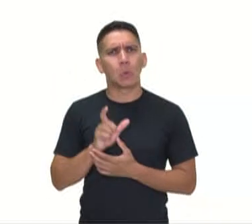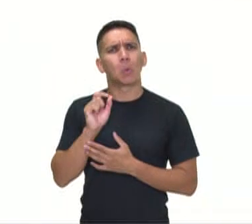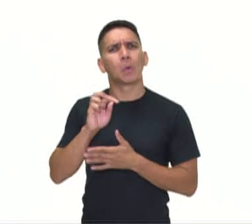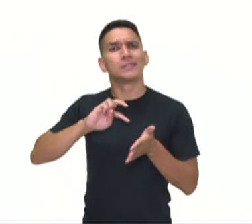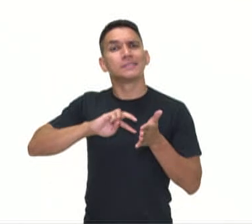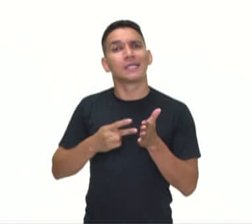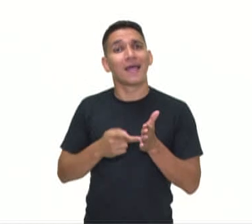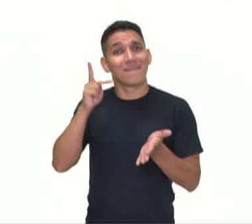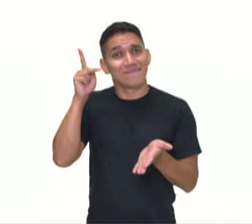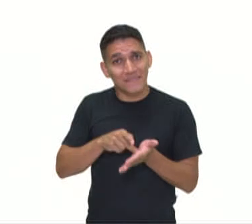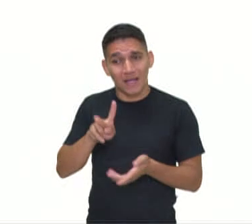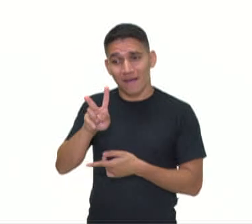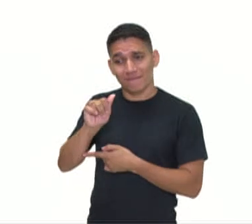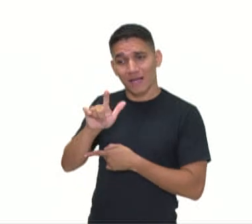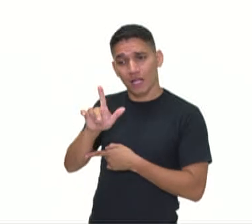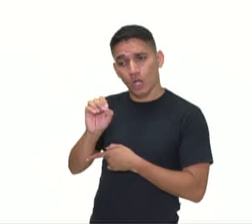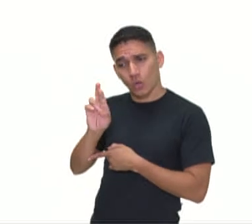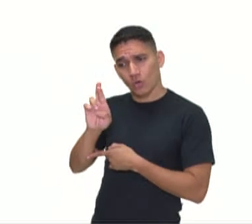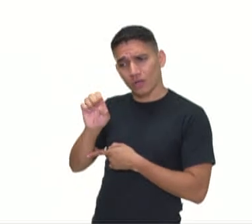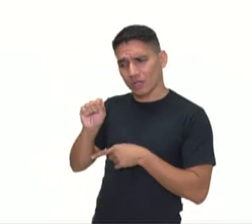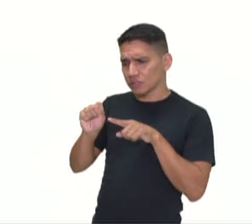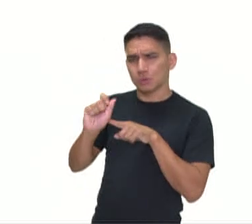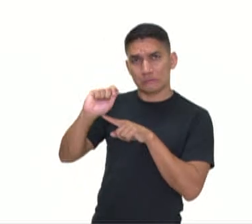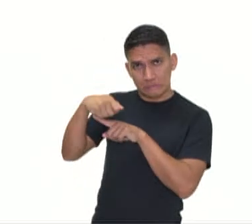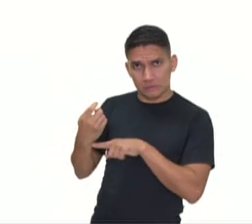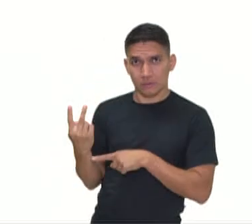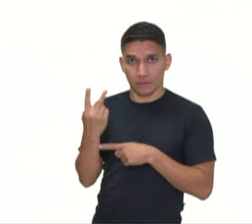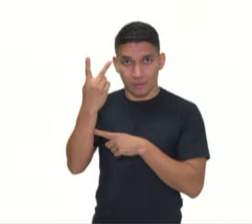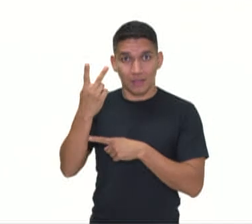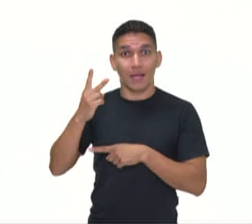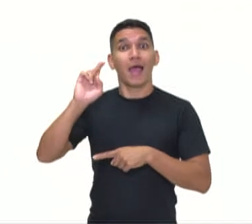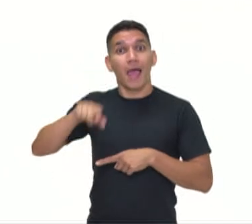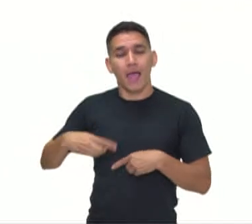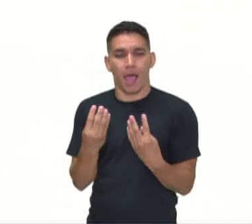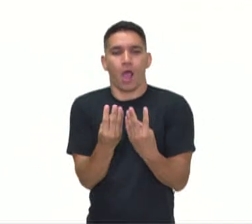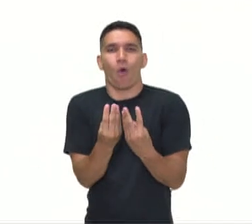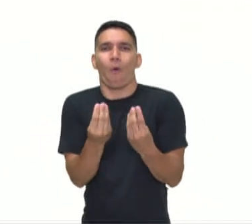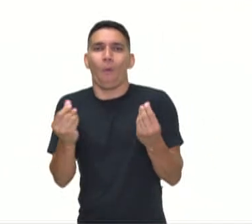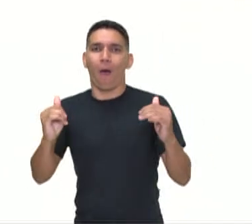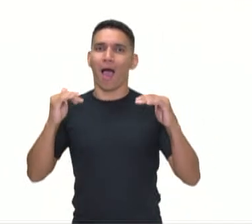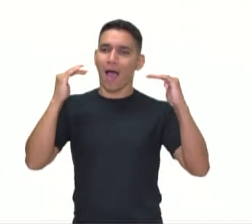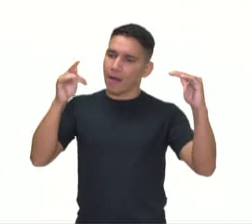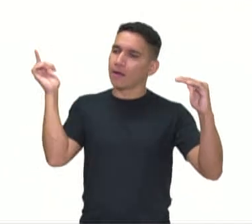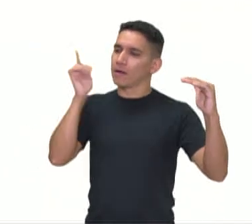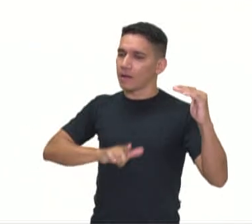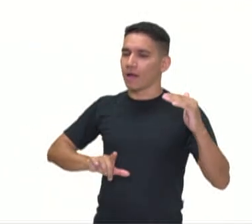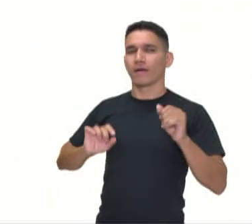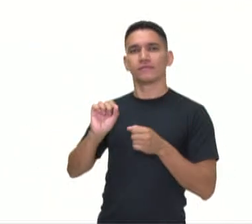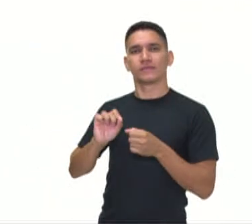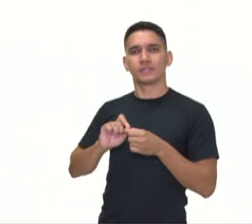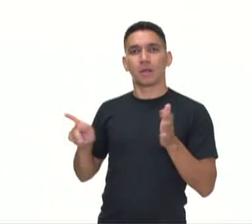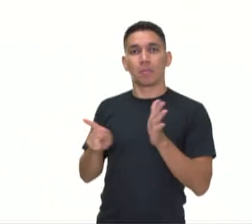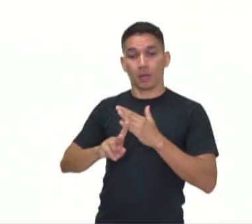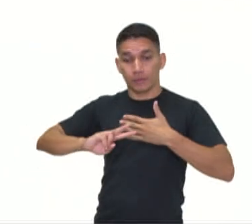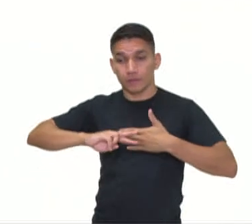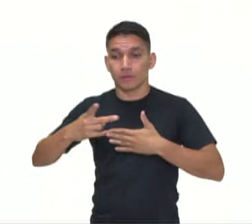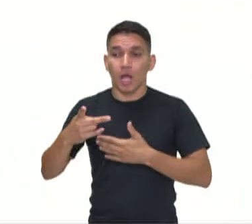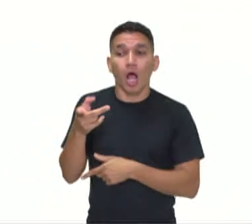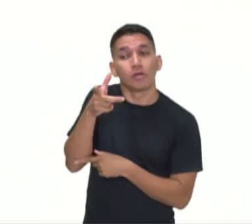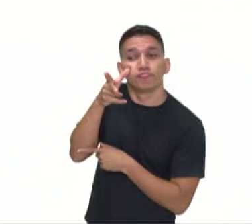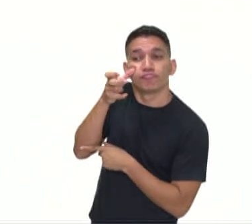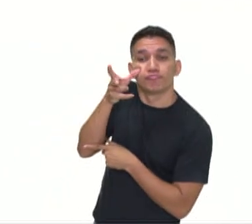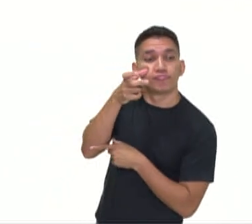então, os valores? Os valores nada mais são do que as qualidades potenciais que resultam da apreciação que o